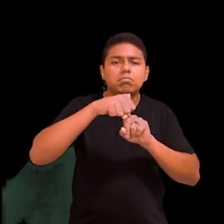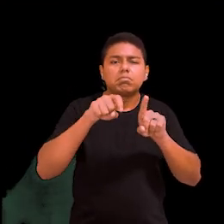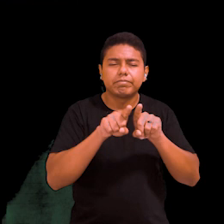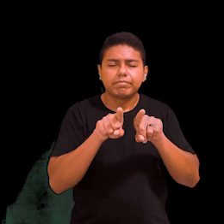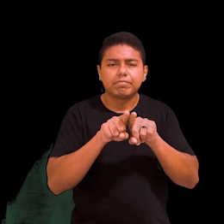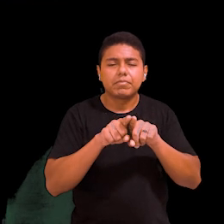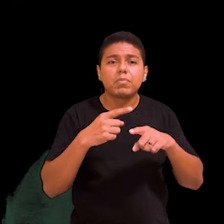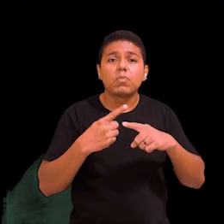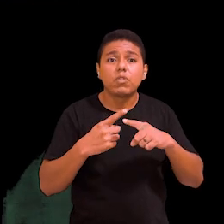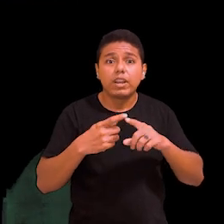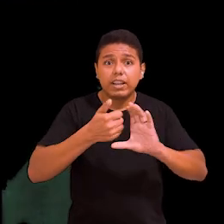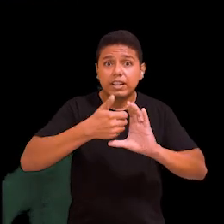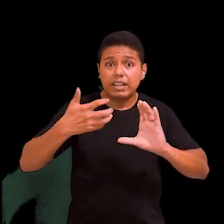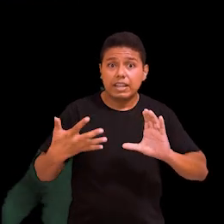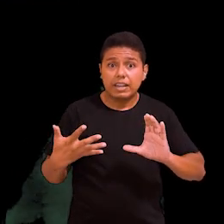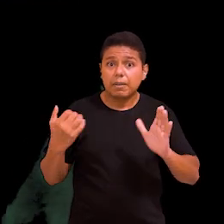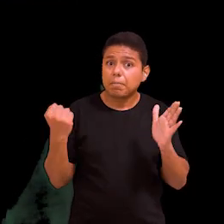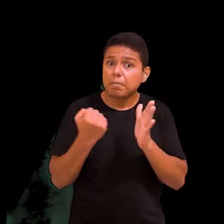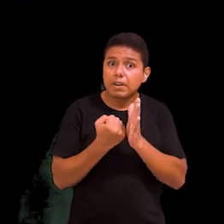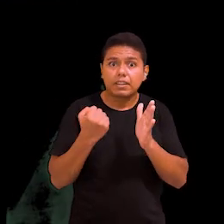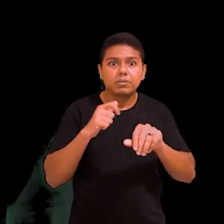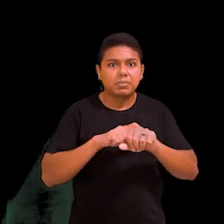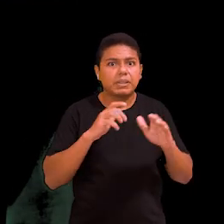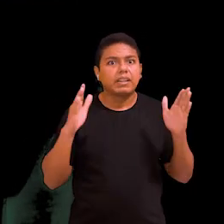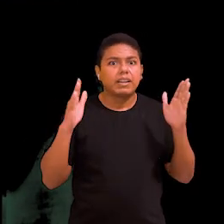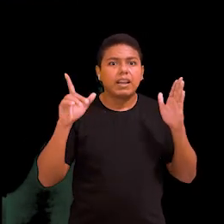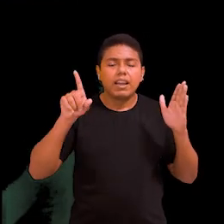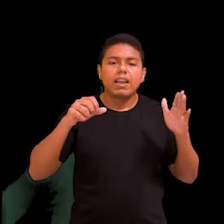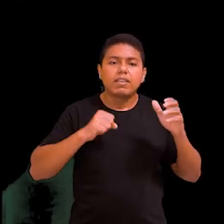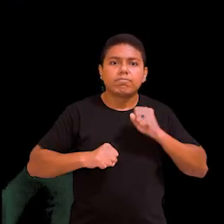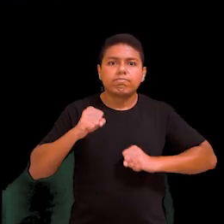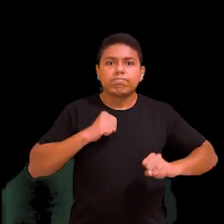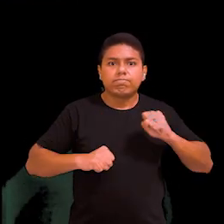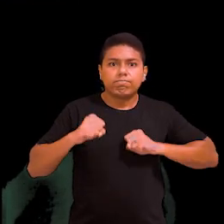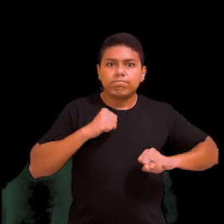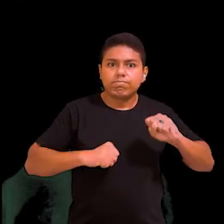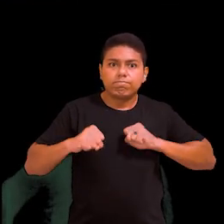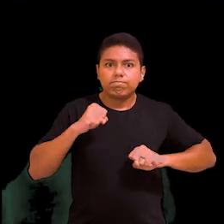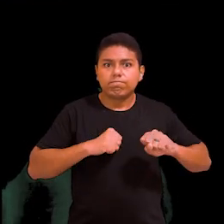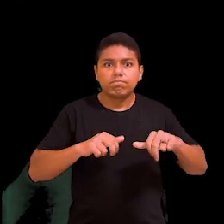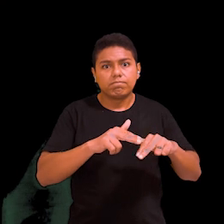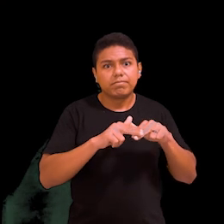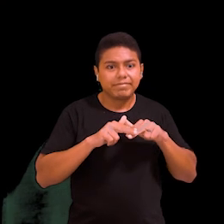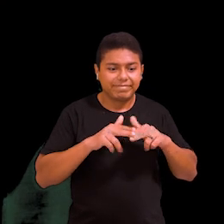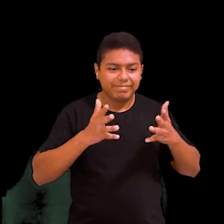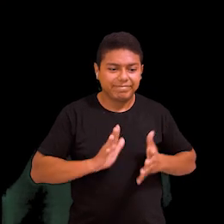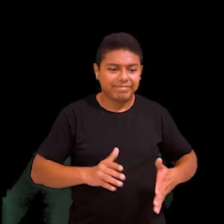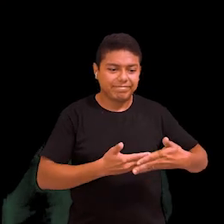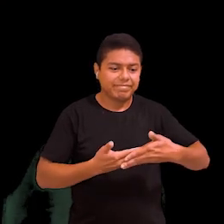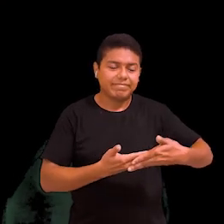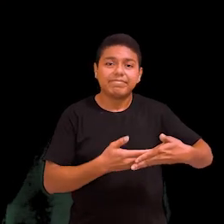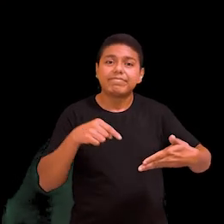psíquicas e sociais, porque uma das características marcantes do puerpério é a